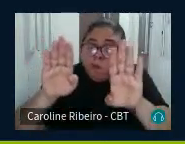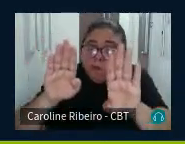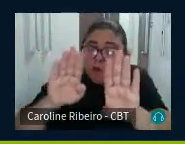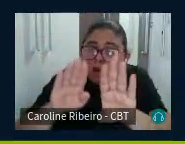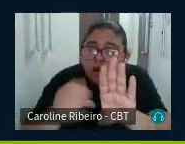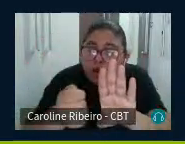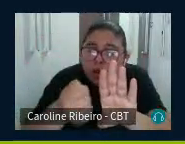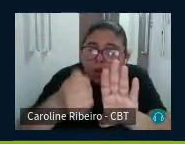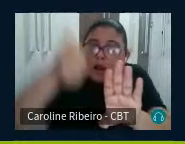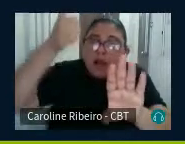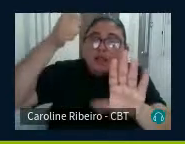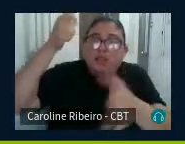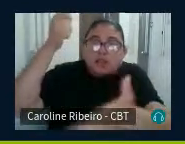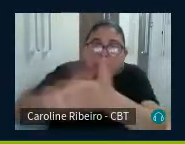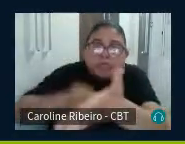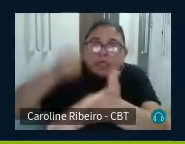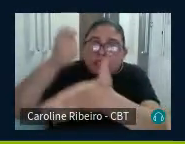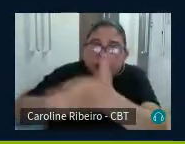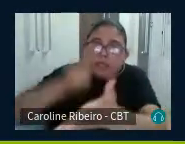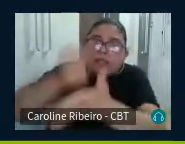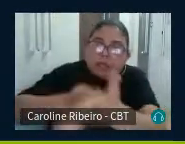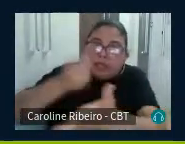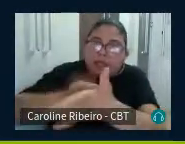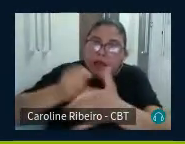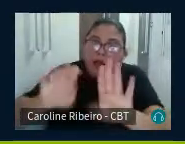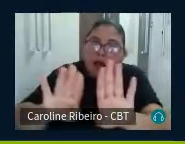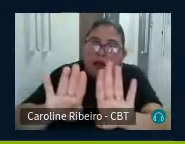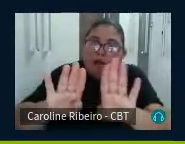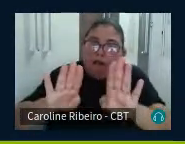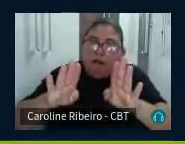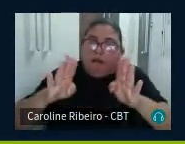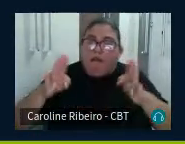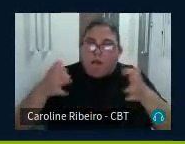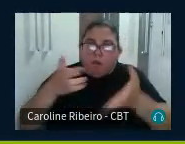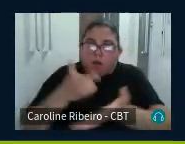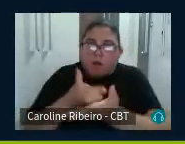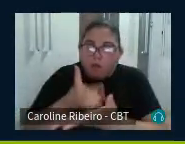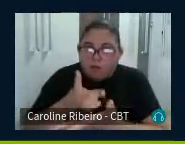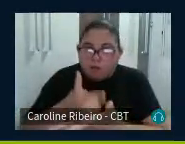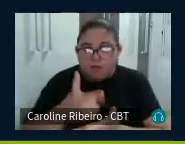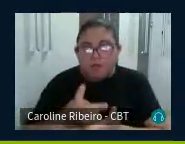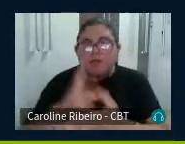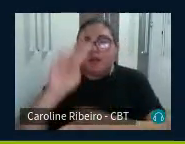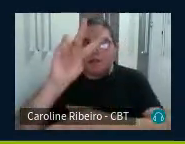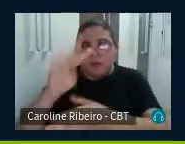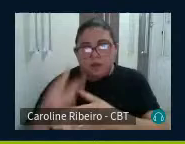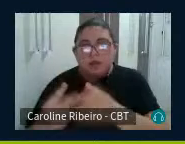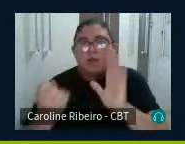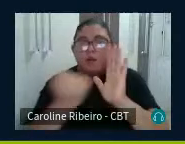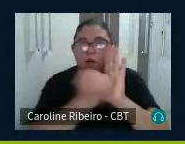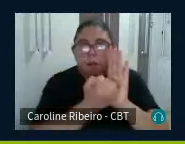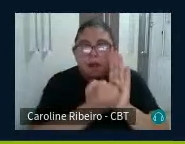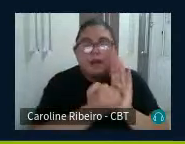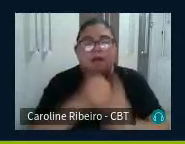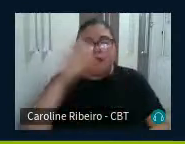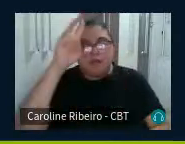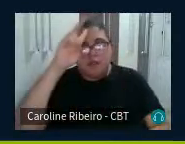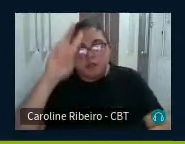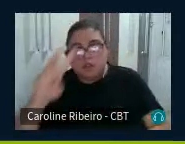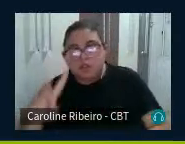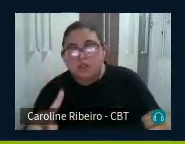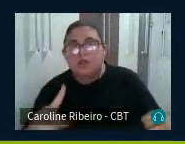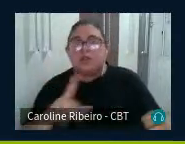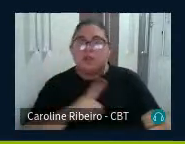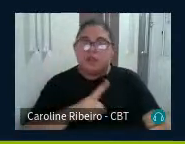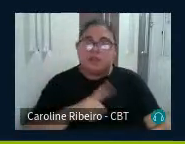surdo começou a lutar, não, nós queremos as escolas bilíngues, né? Então, é um marco também importante, né?